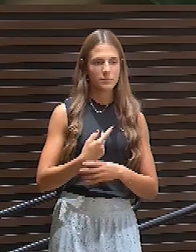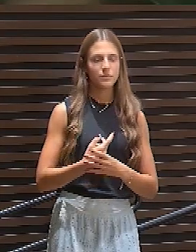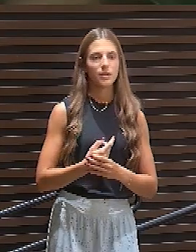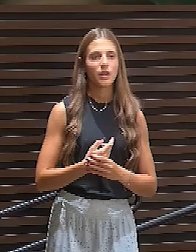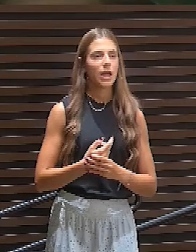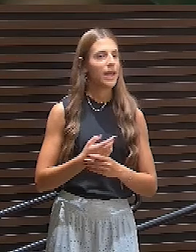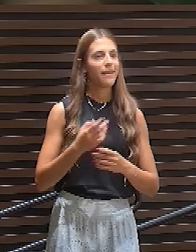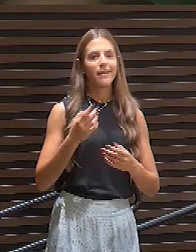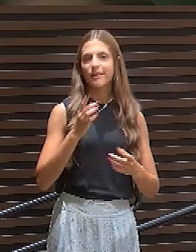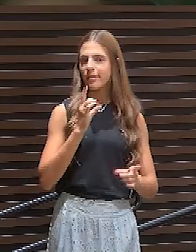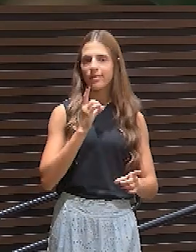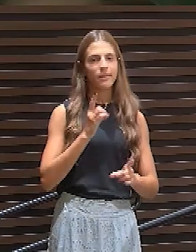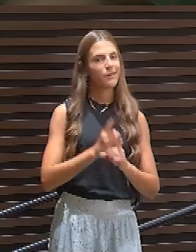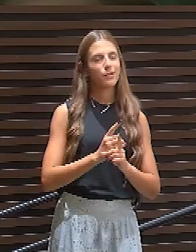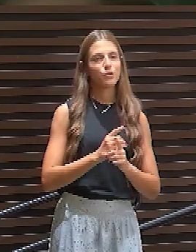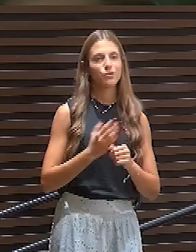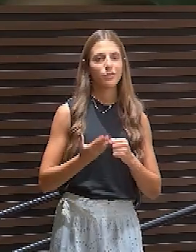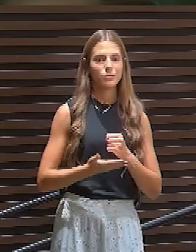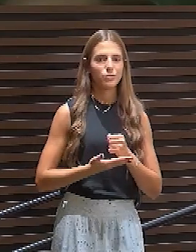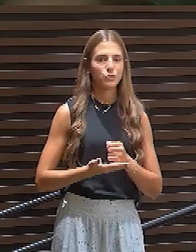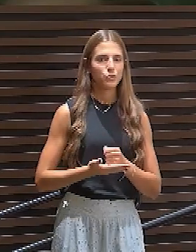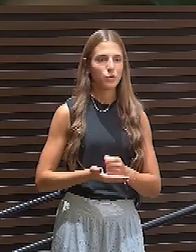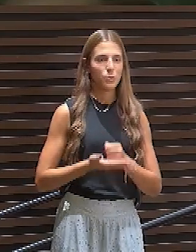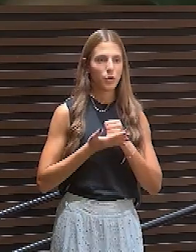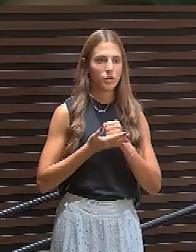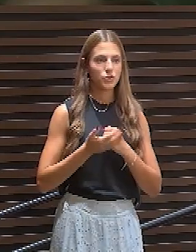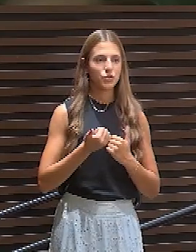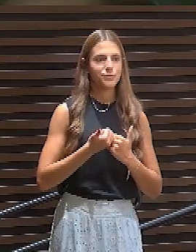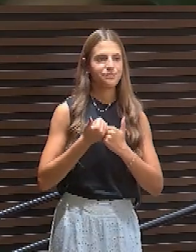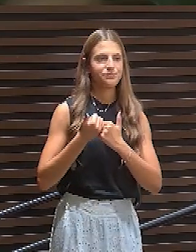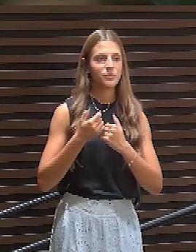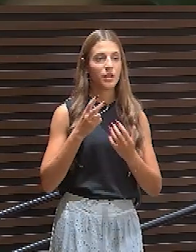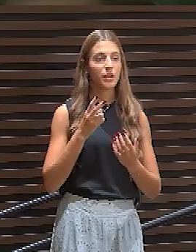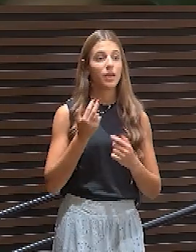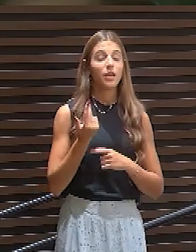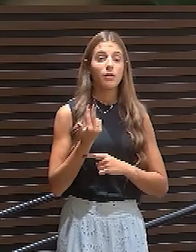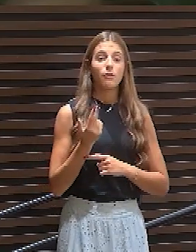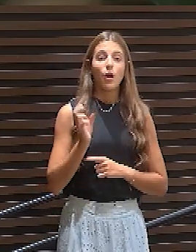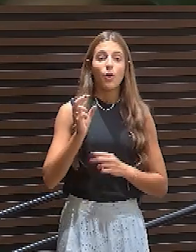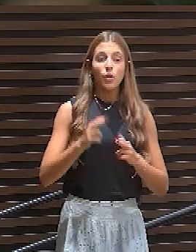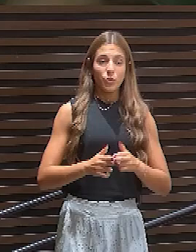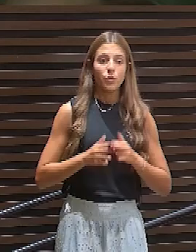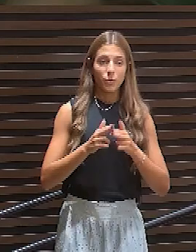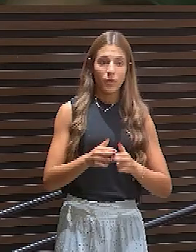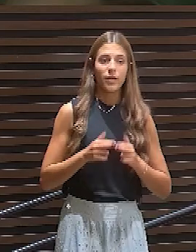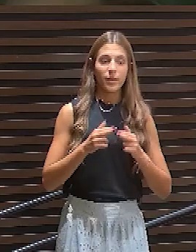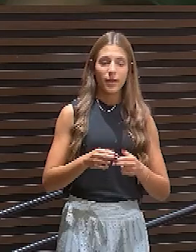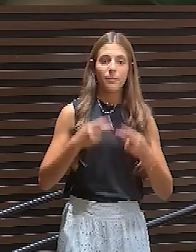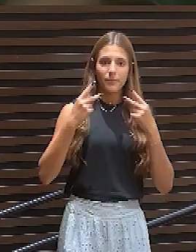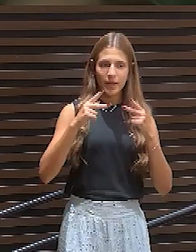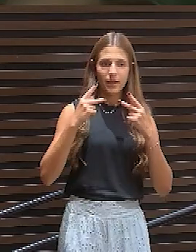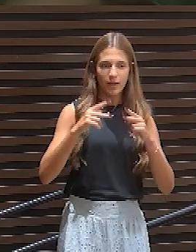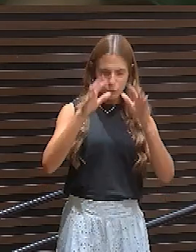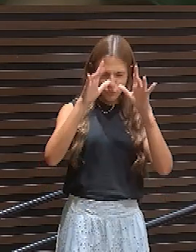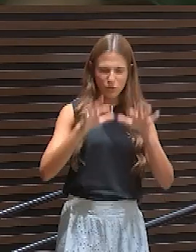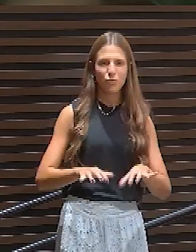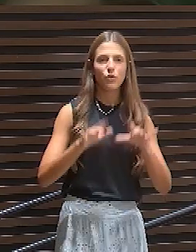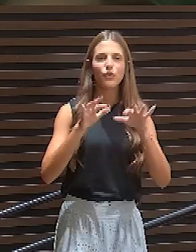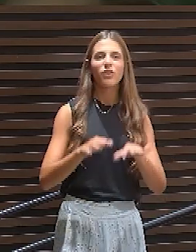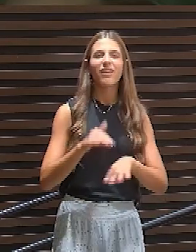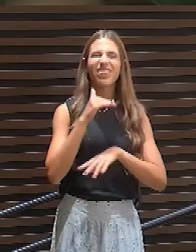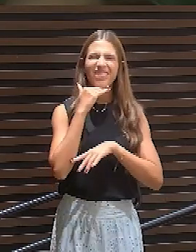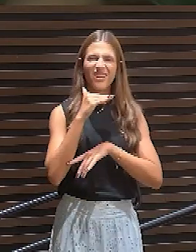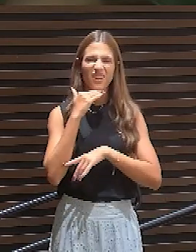suporte. Assim como Noé pregava sobre o dilúvio e ninguém acreditava.